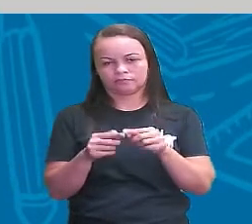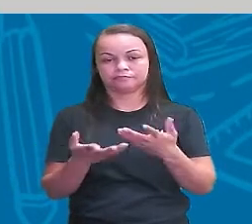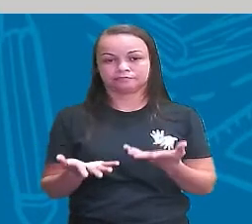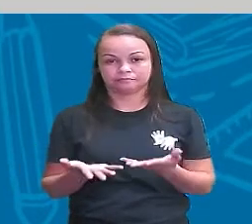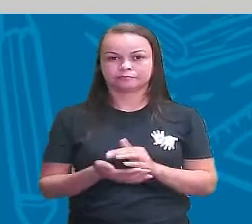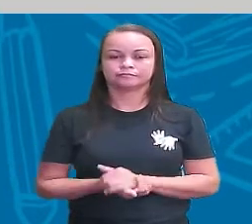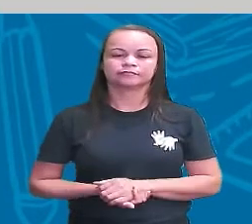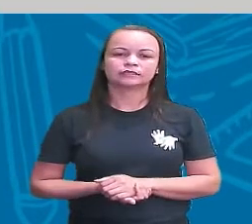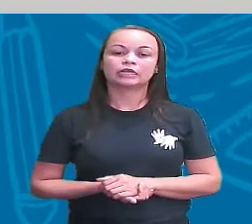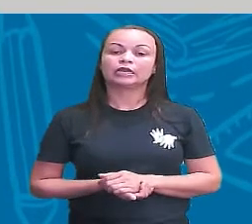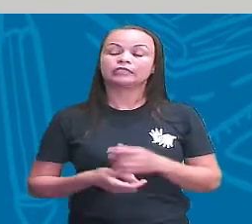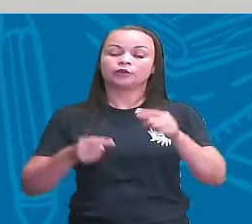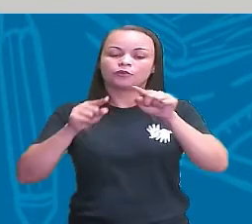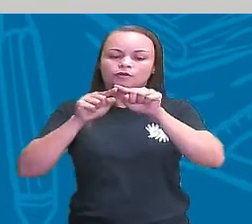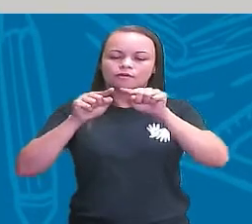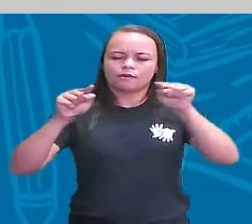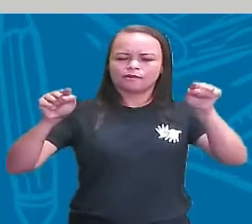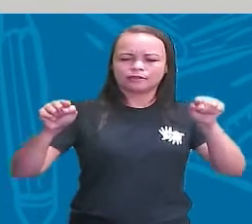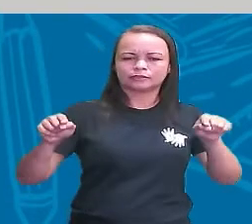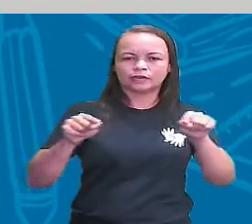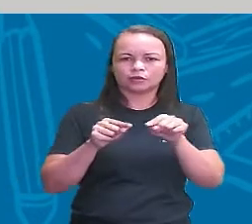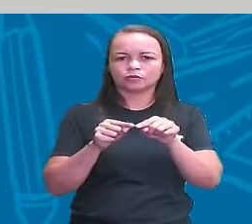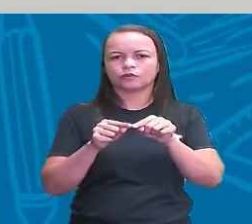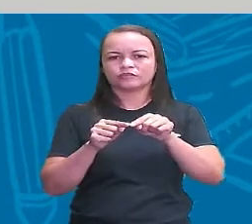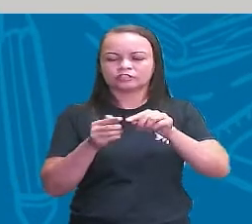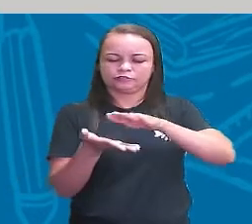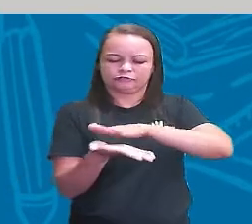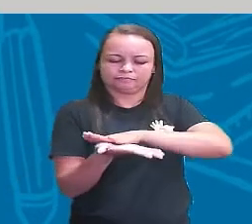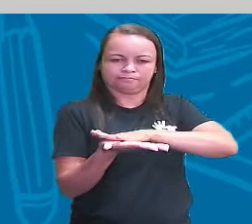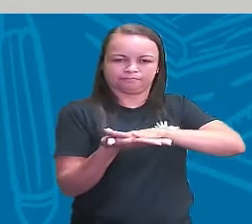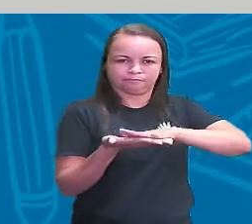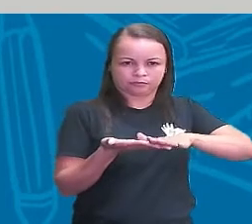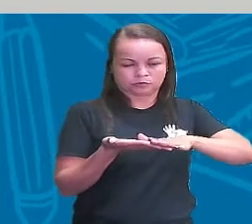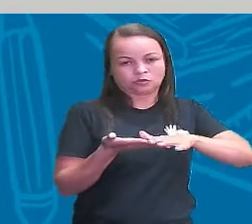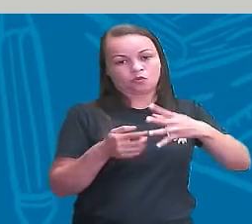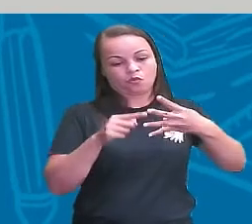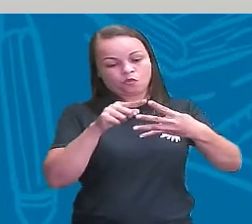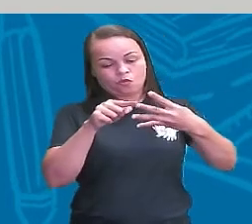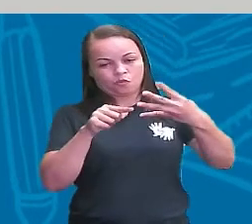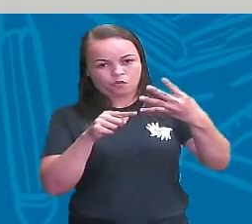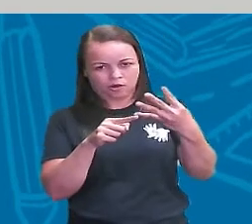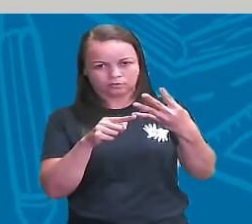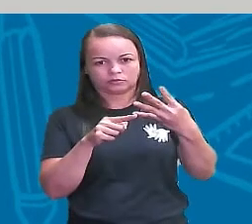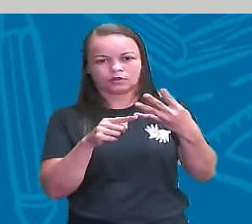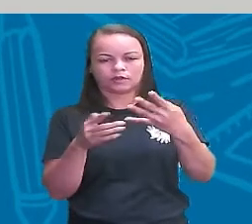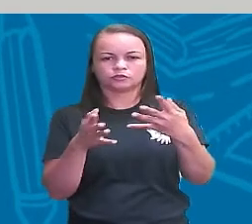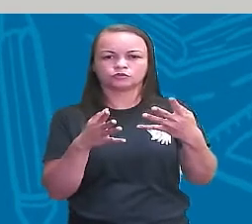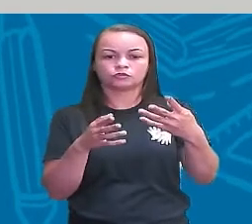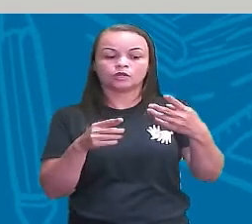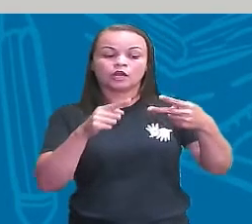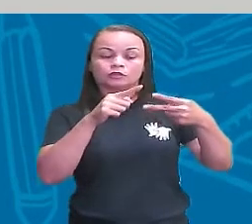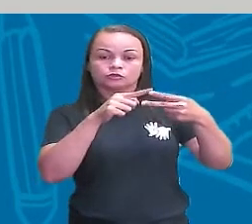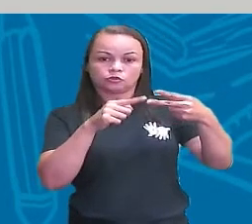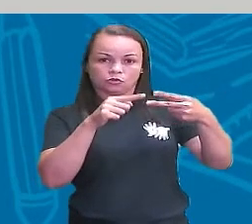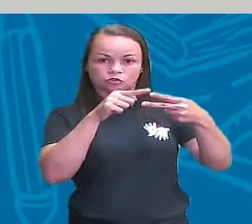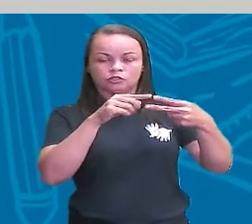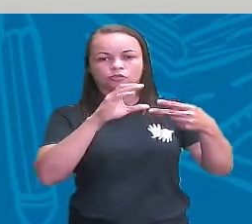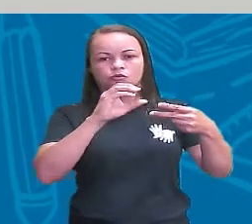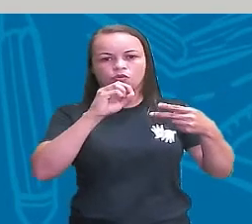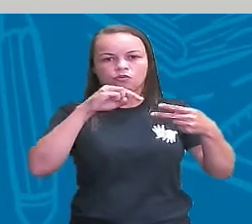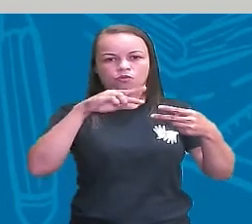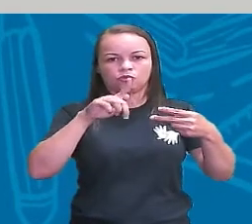Então, o retângulo é o quê? É aquela figura fechada e plana por 4 lados, tá? 2 deles são